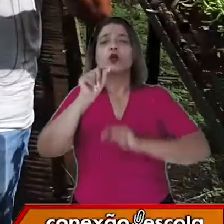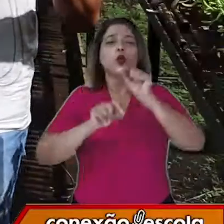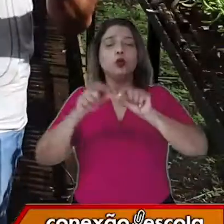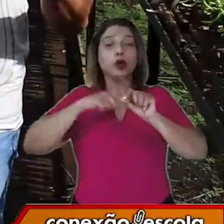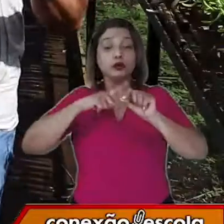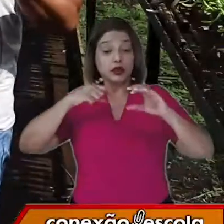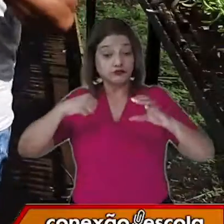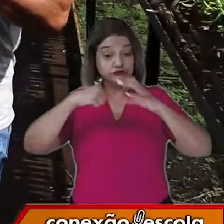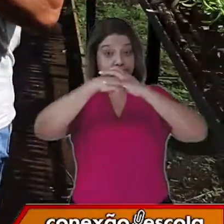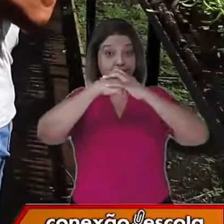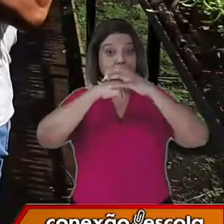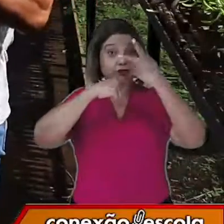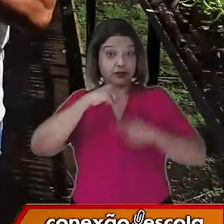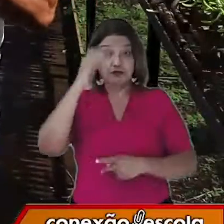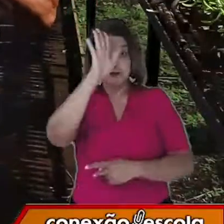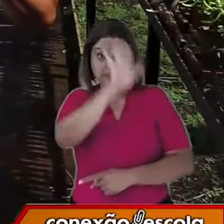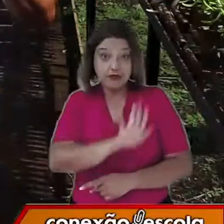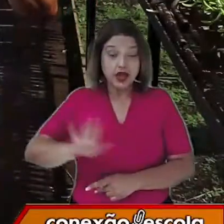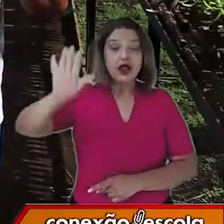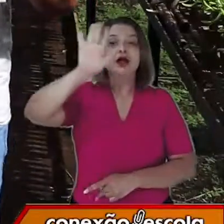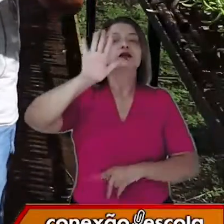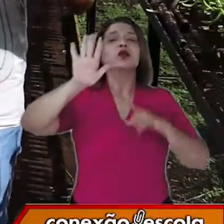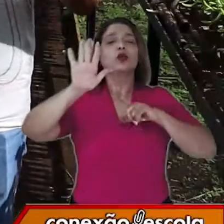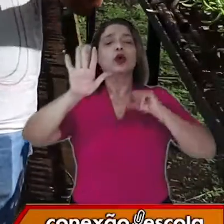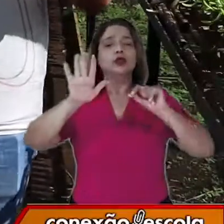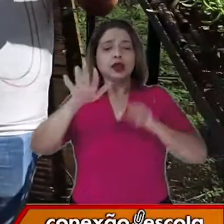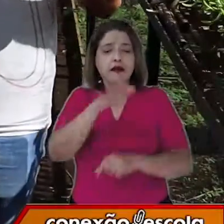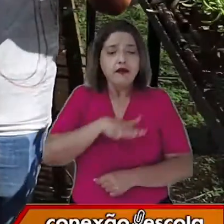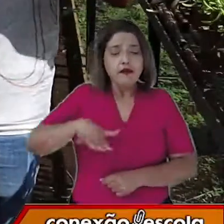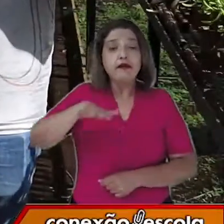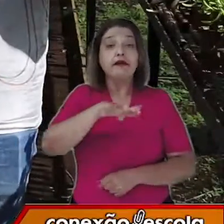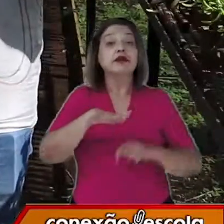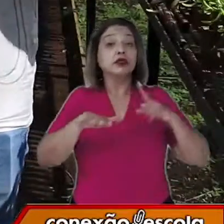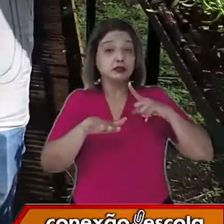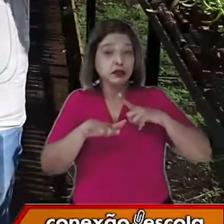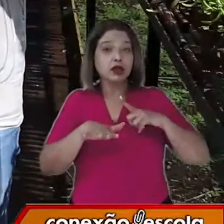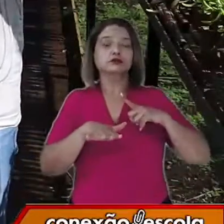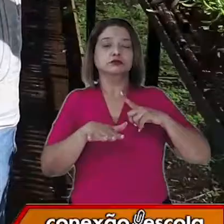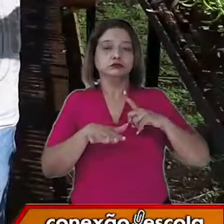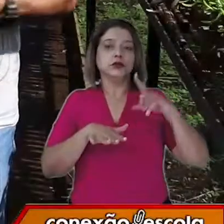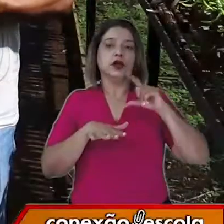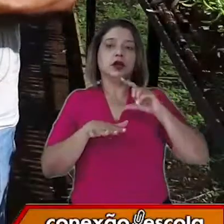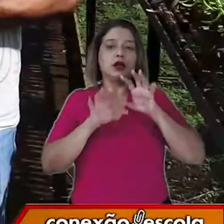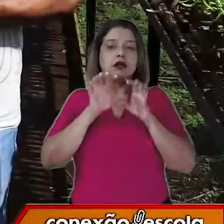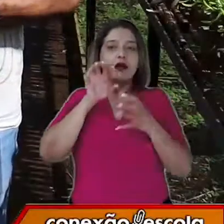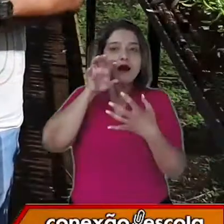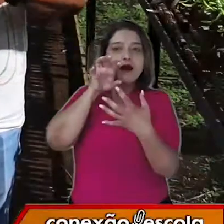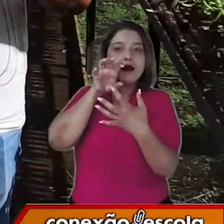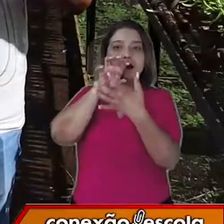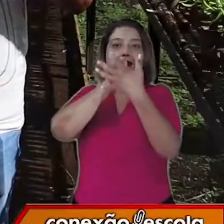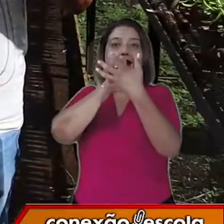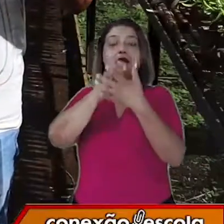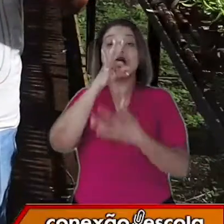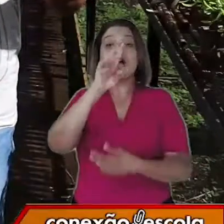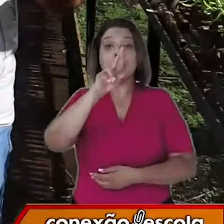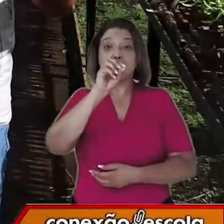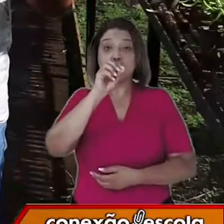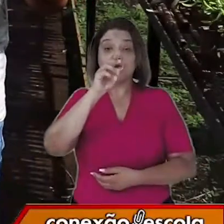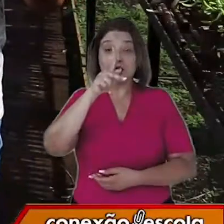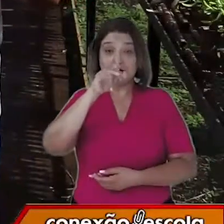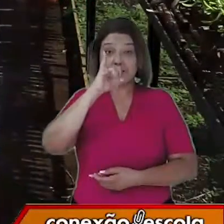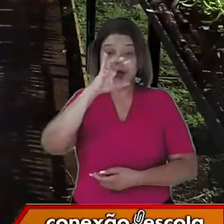localizado aqui no centro do Brasil, é uma região que, por estar dentro de uma faixa tropical, chamada de faixa